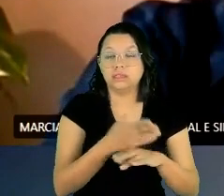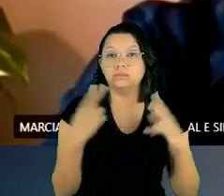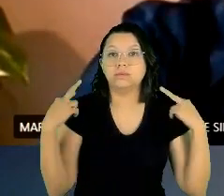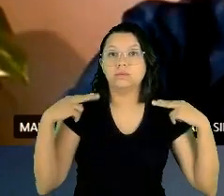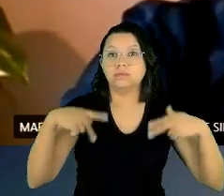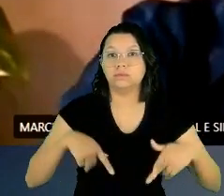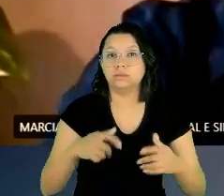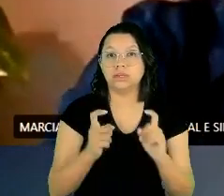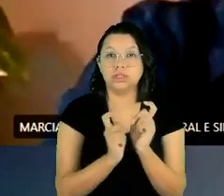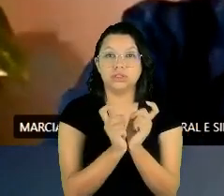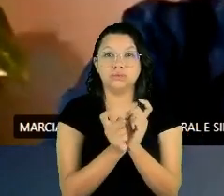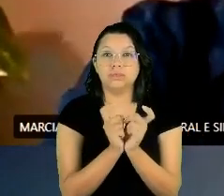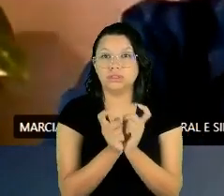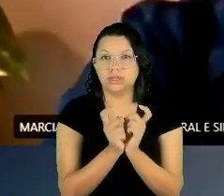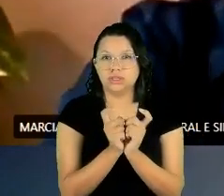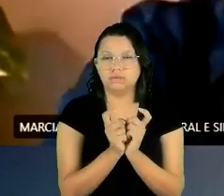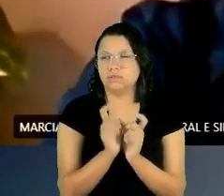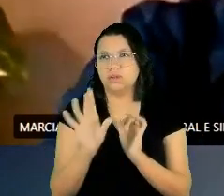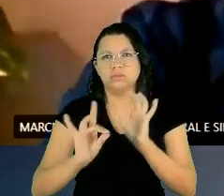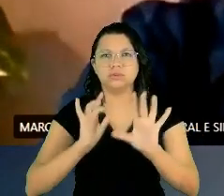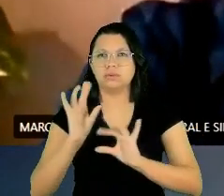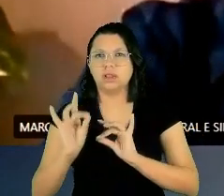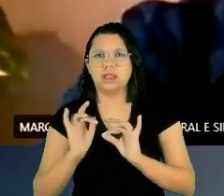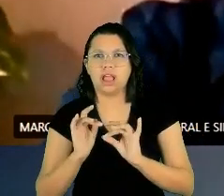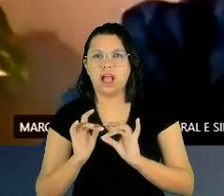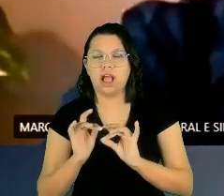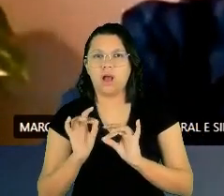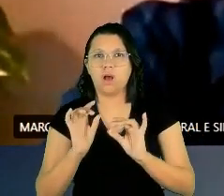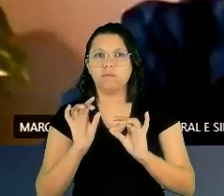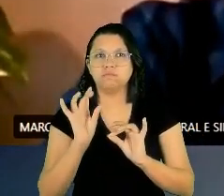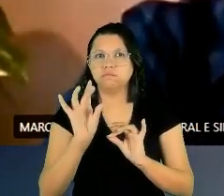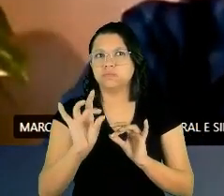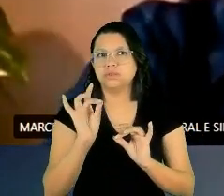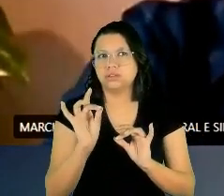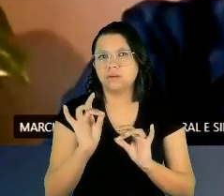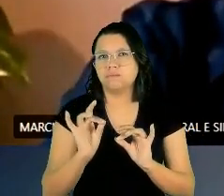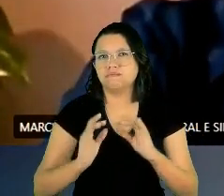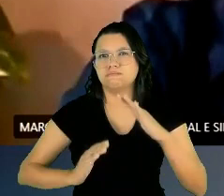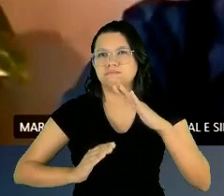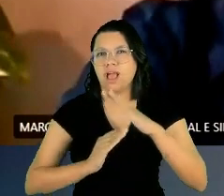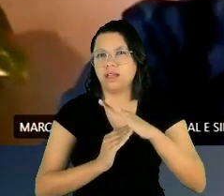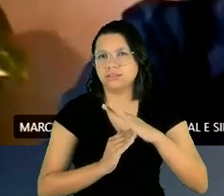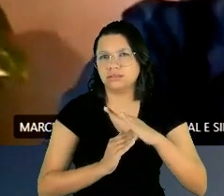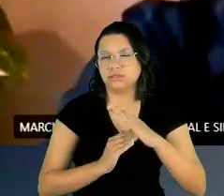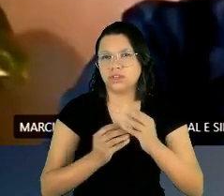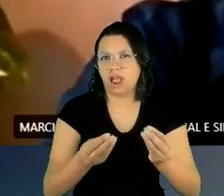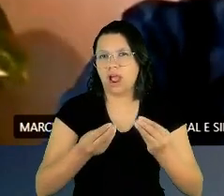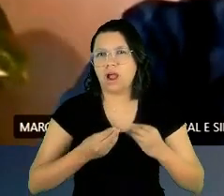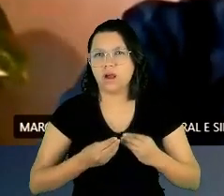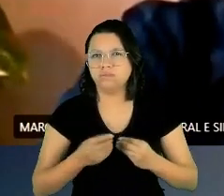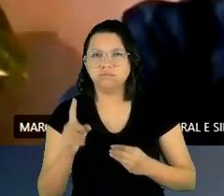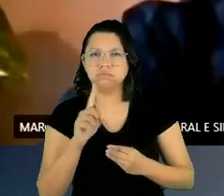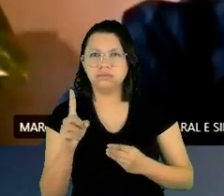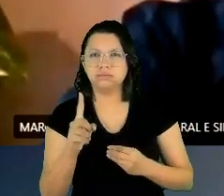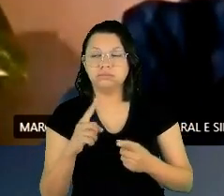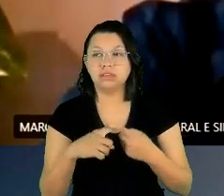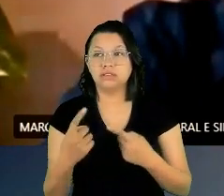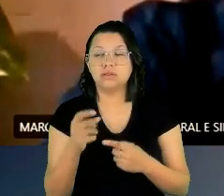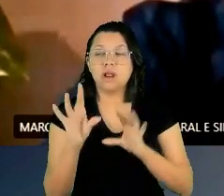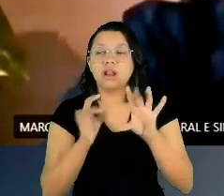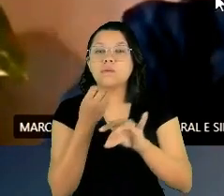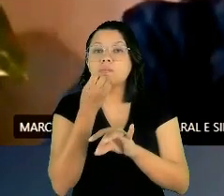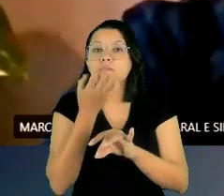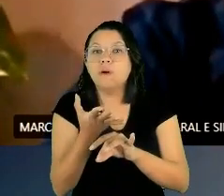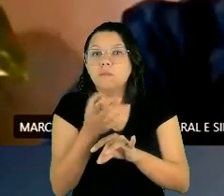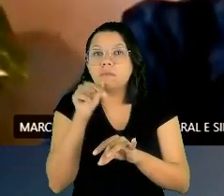escolheria a opção máxima de recompensa, ele escolheria o ótimo, o que é possível, o bom, né, o ideal para